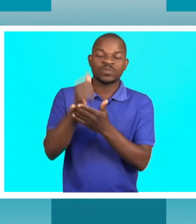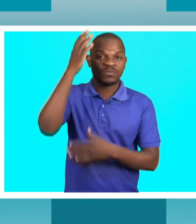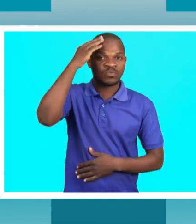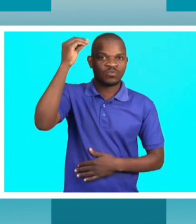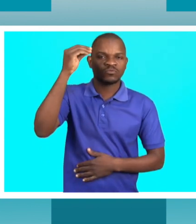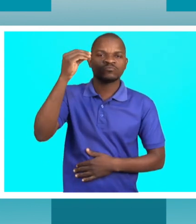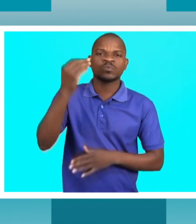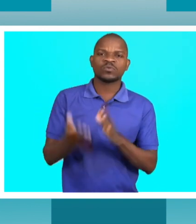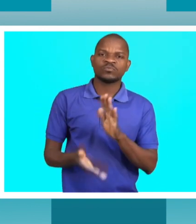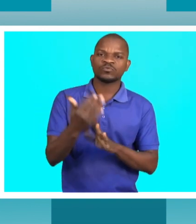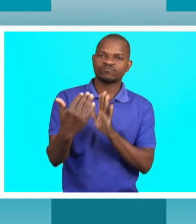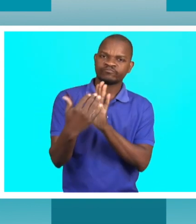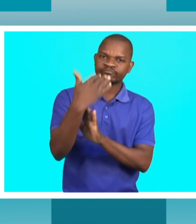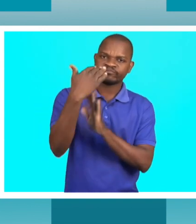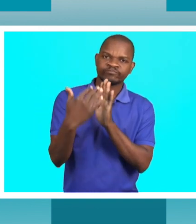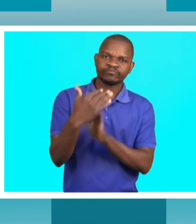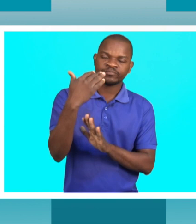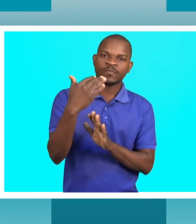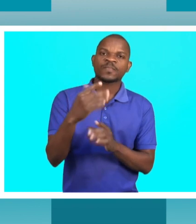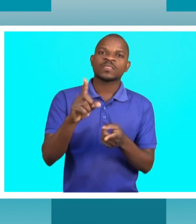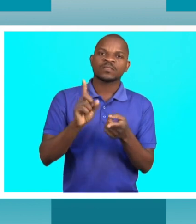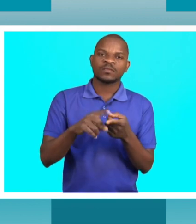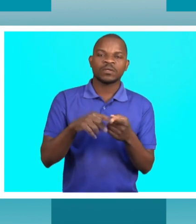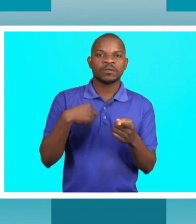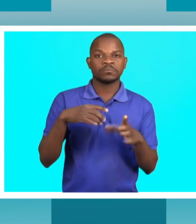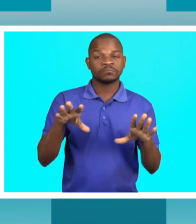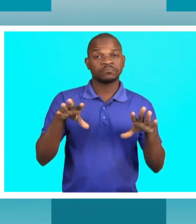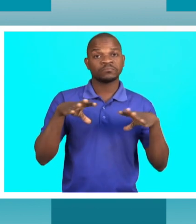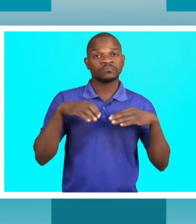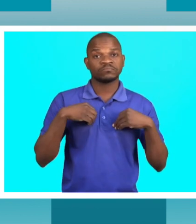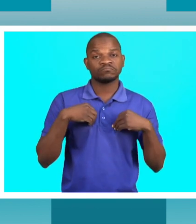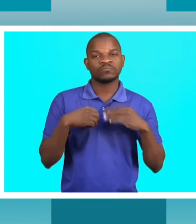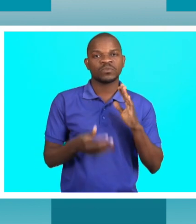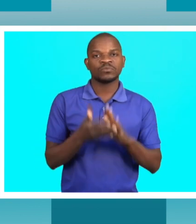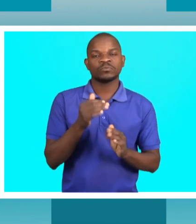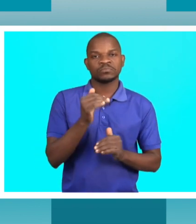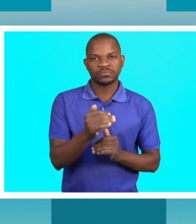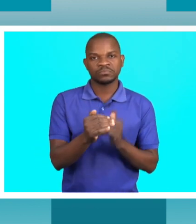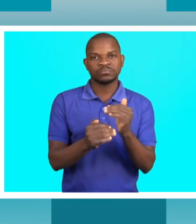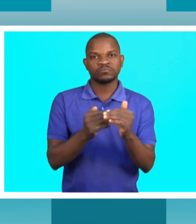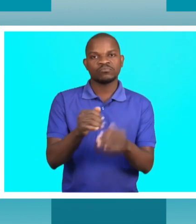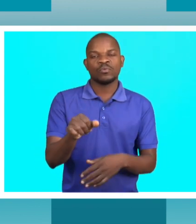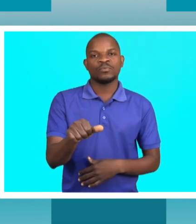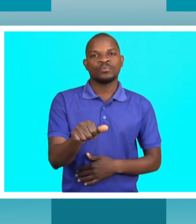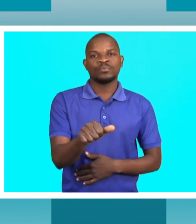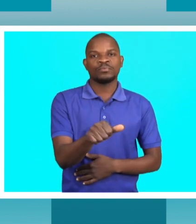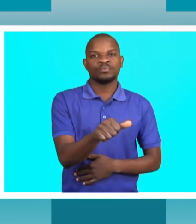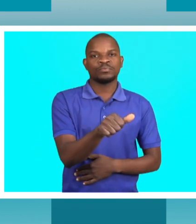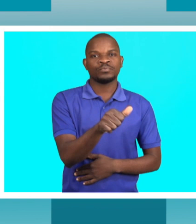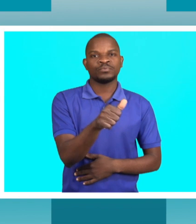acompanhou os meus momentos. E aceitei, aos poucos fui superando, superando.